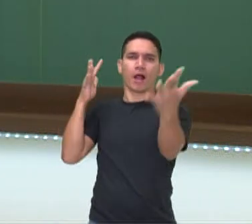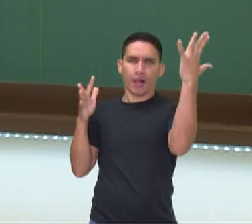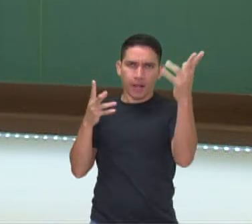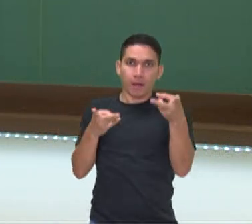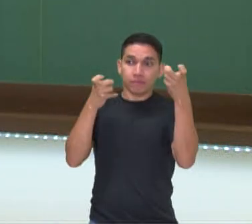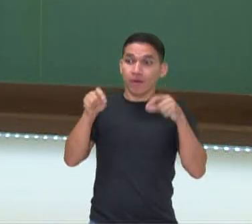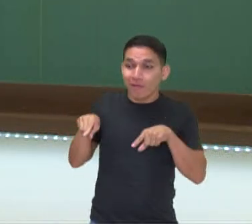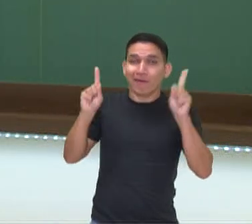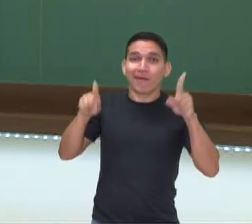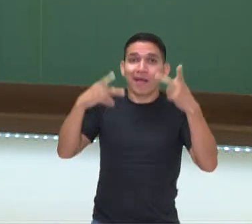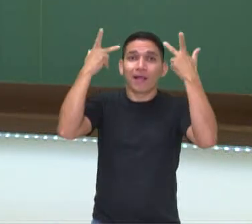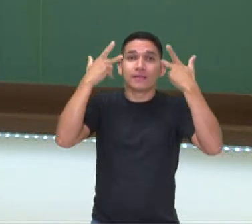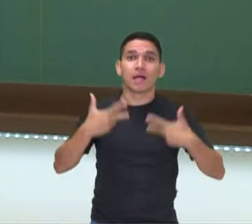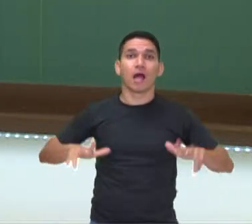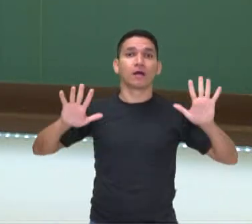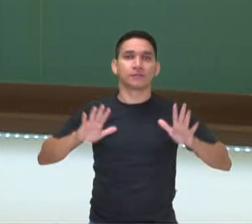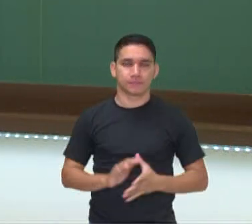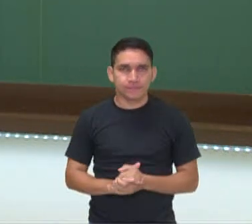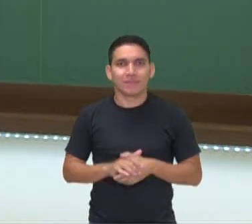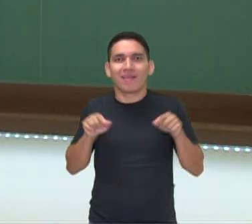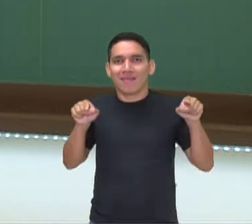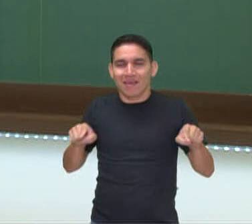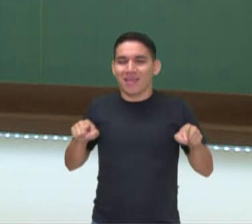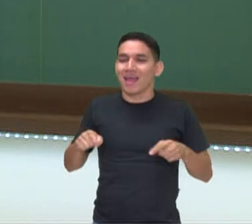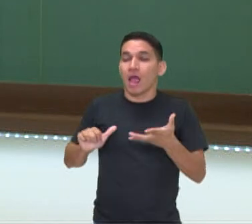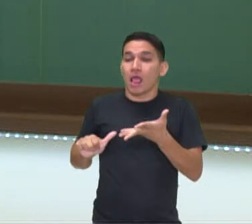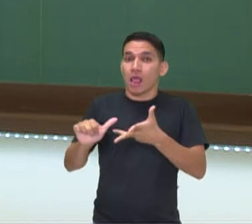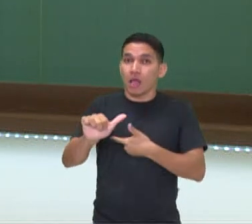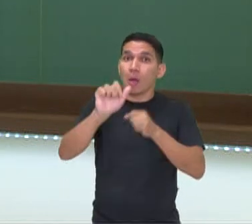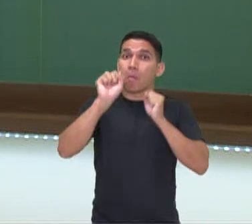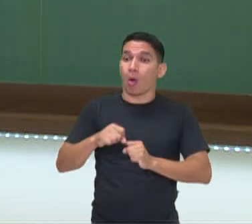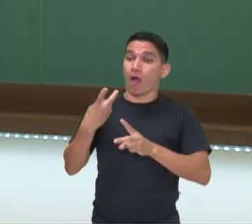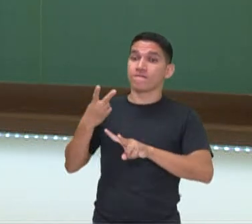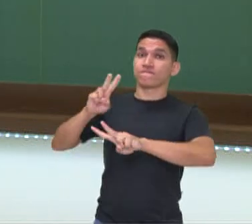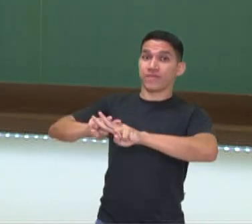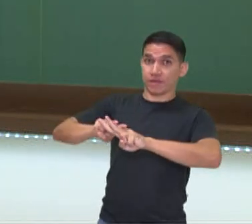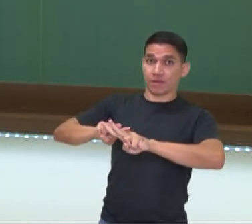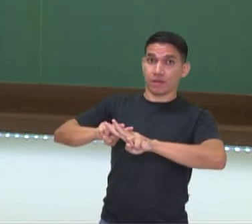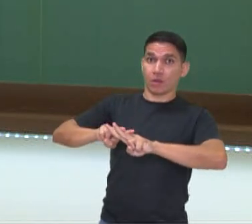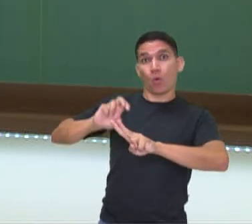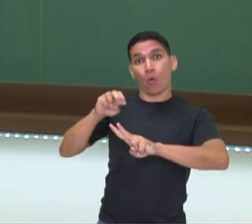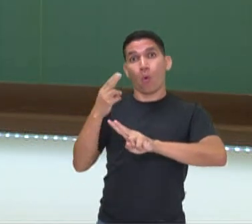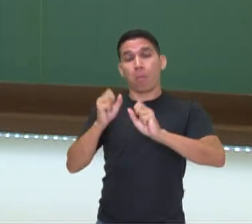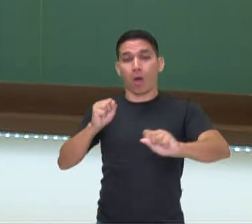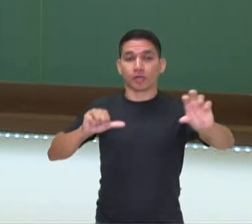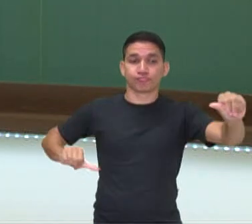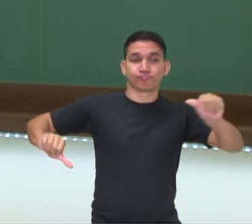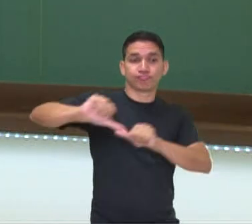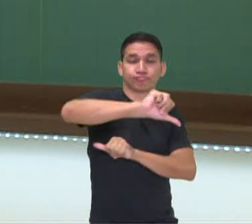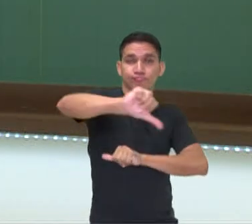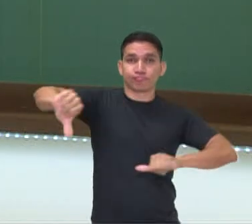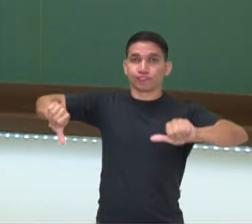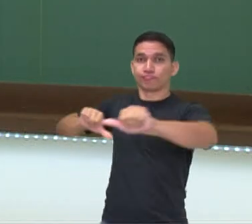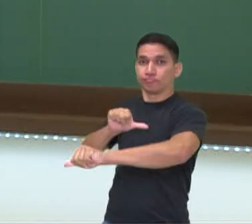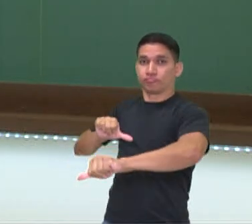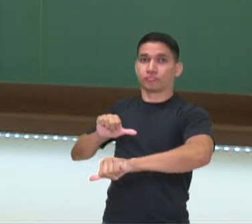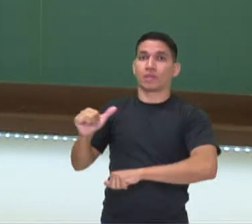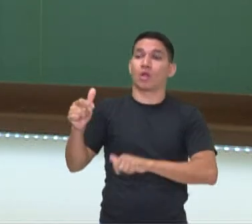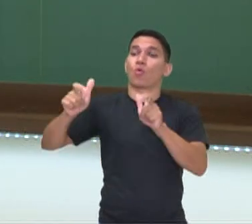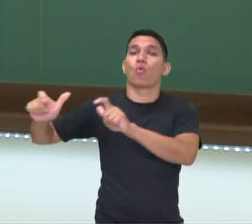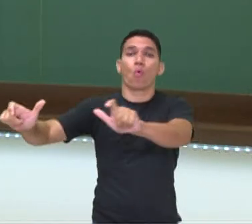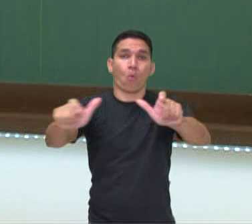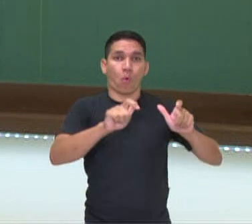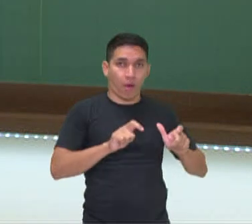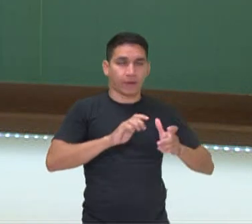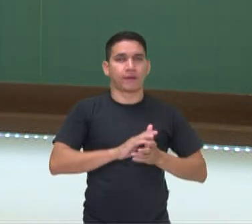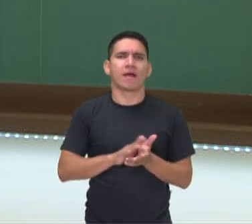elementos naturais. E esses elementos, eles podem ser fixos, eles podem ser móveis nessa paisagem. E eles vão muito